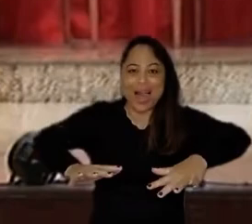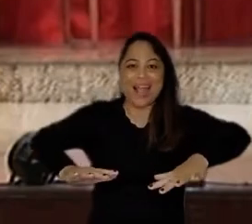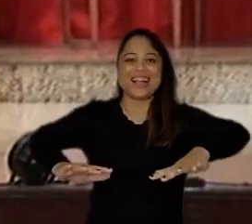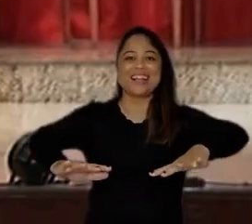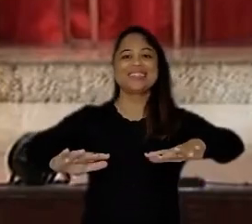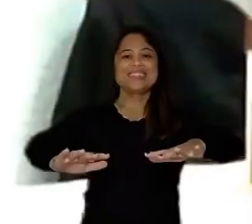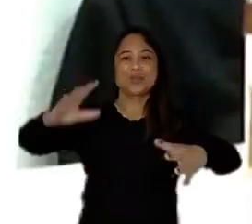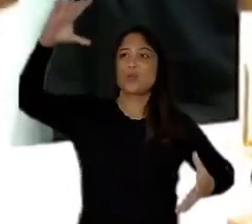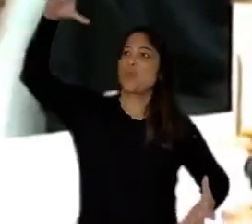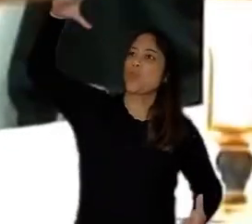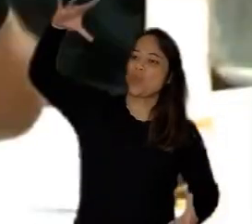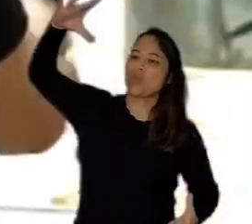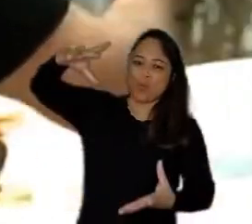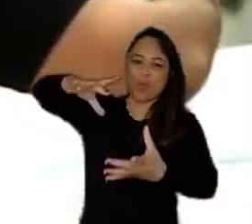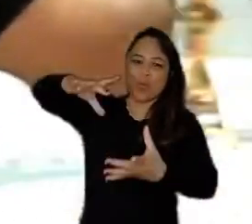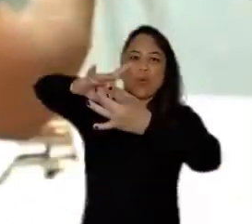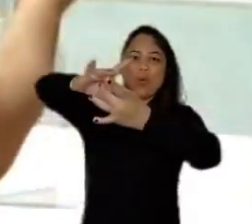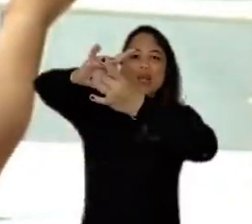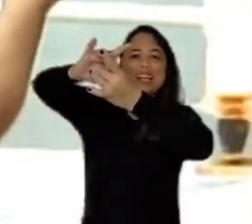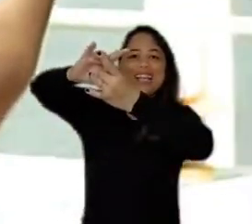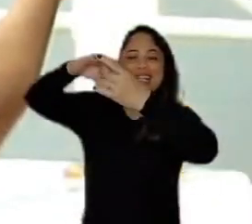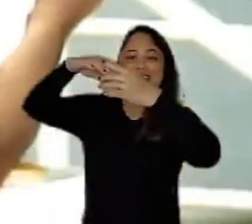Yeah!